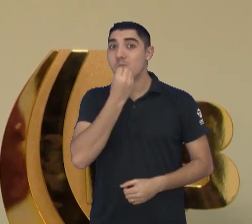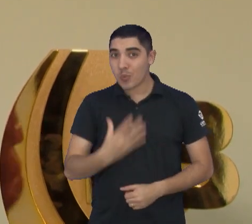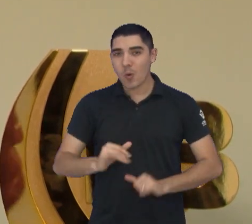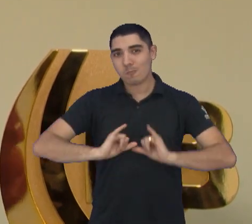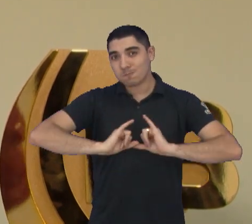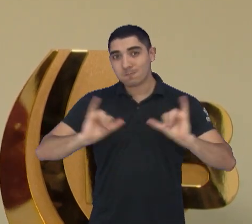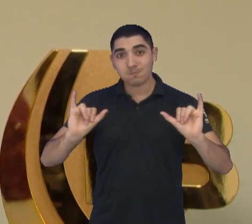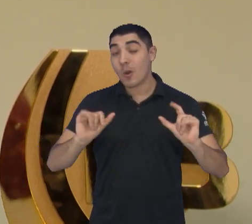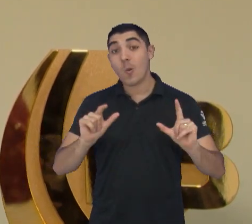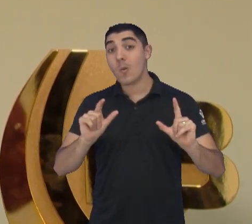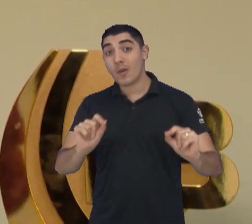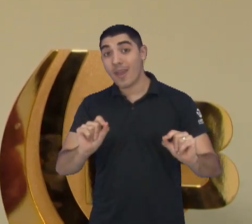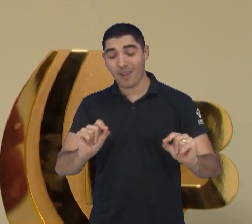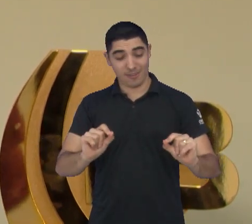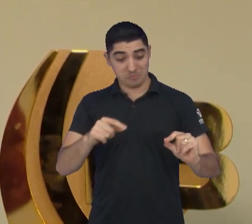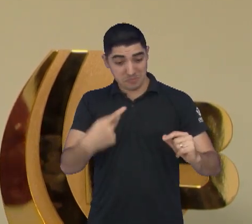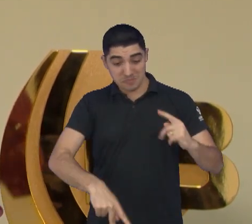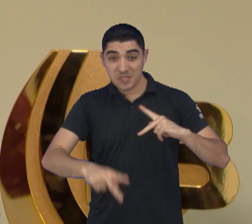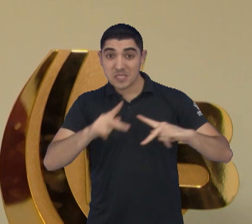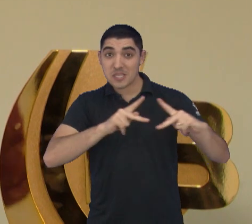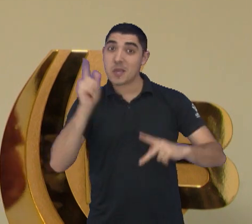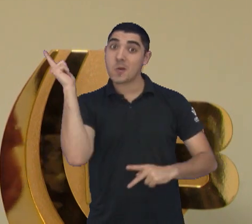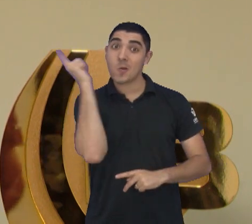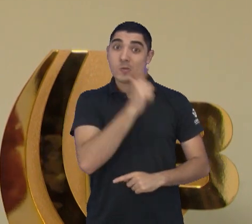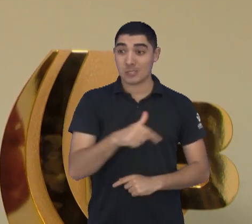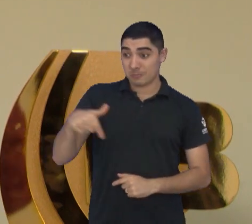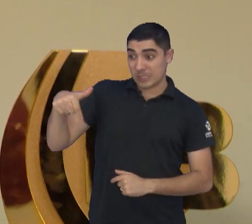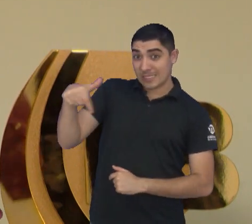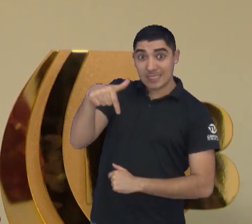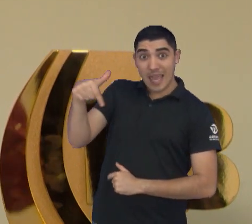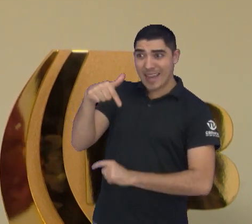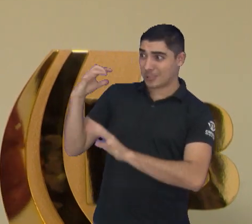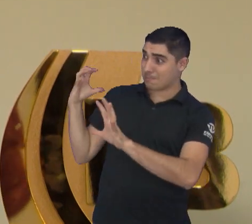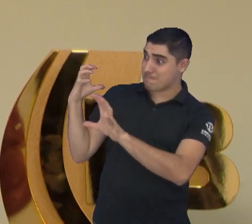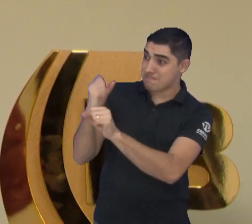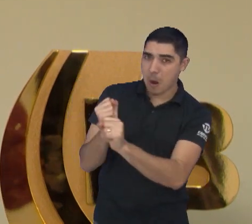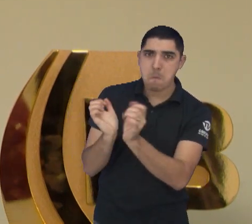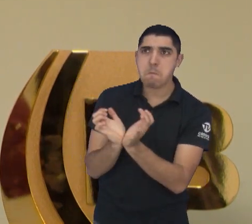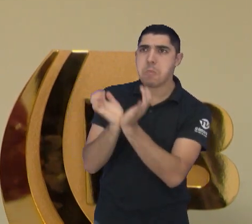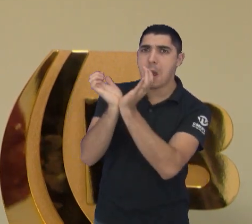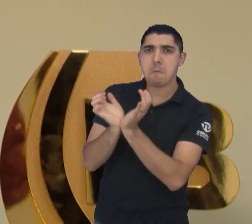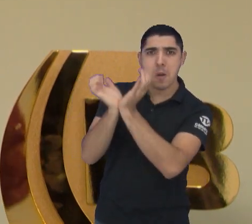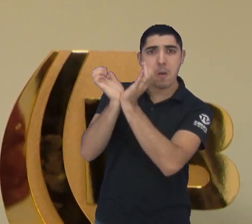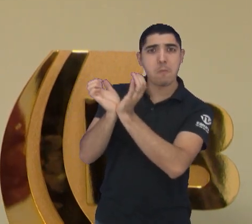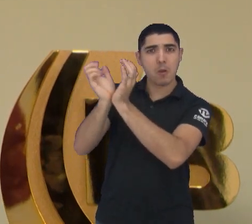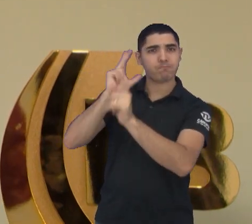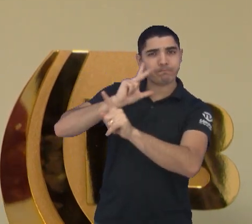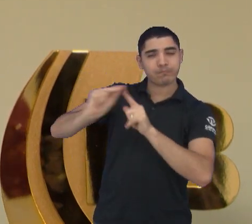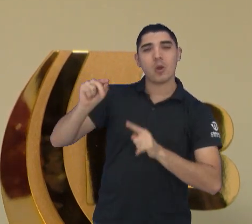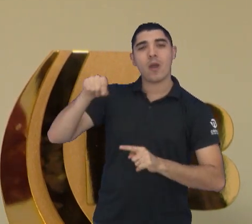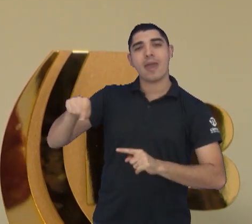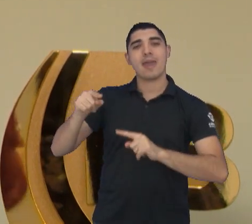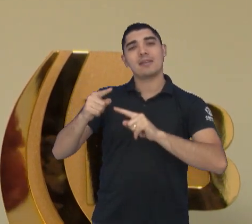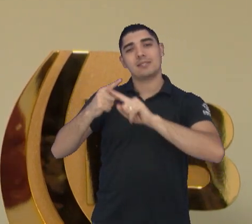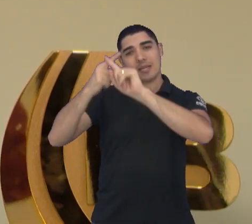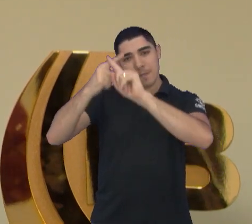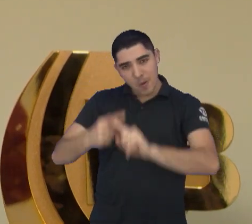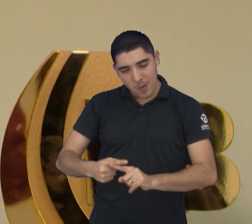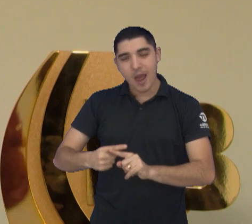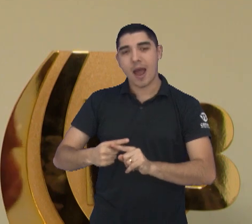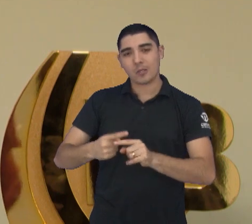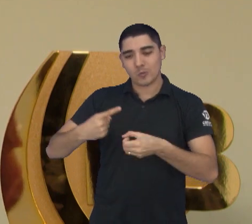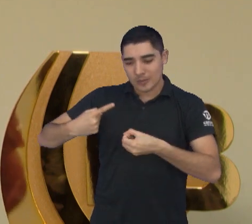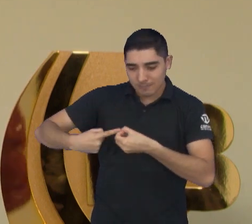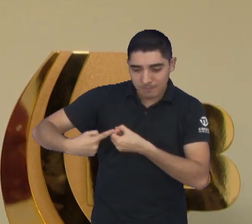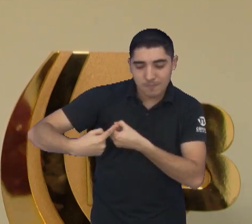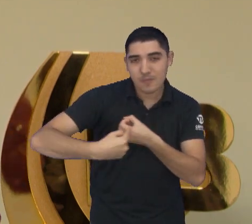A cidade conquistou o 7º título de sua história dos Jogos Abertos, que foram disputados em São